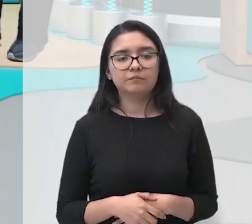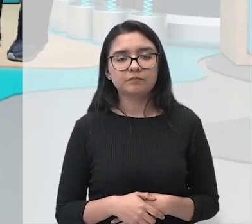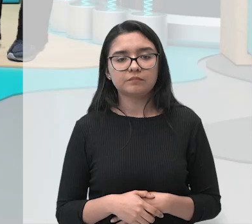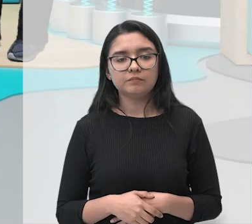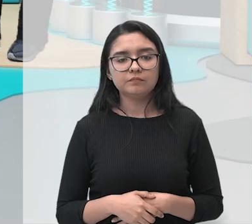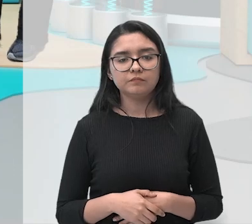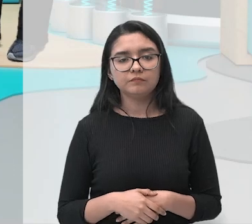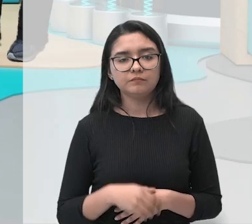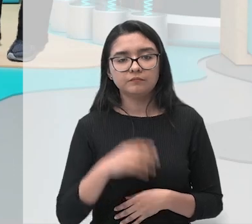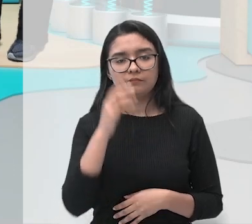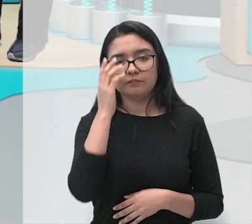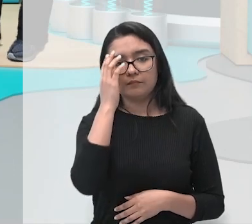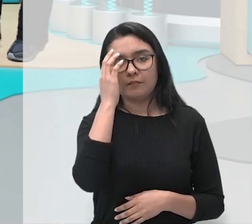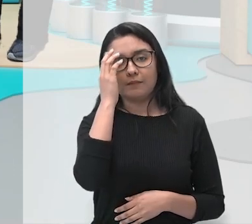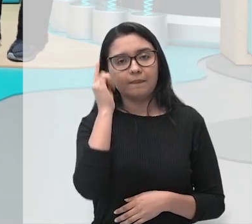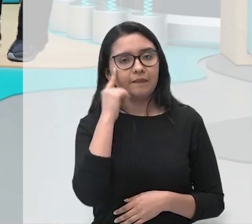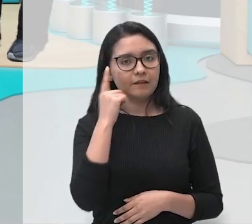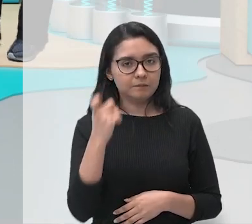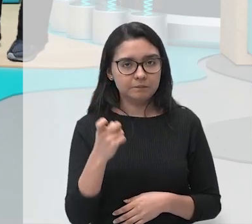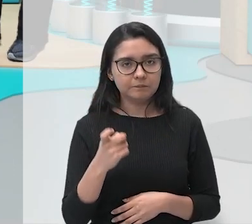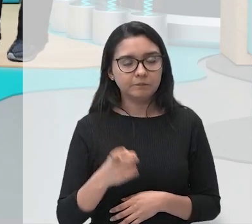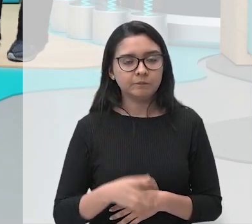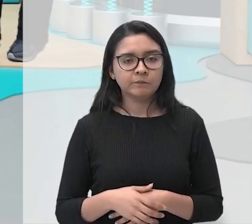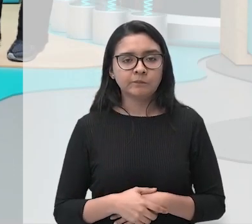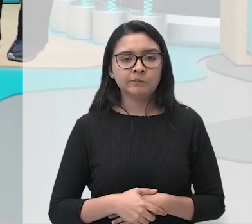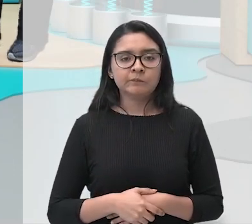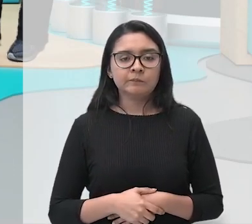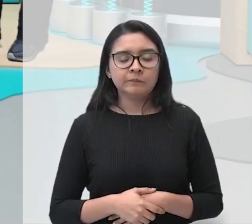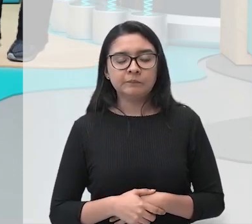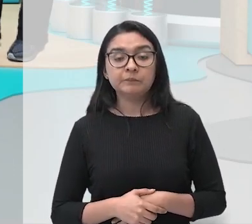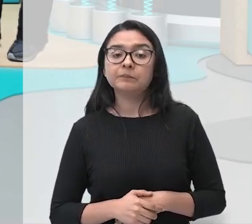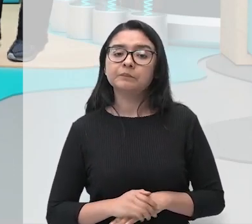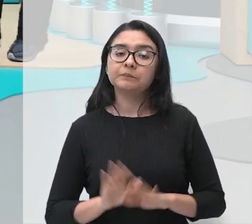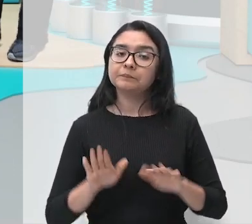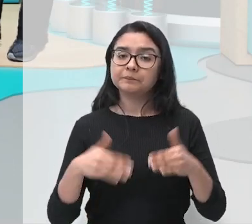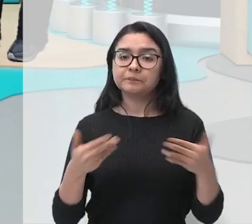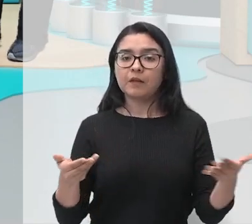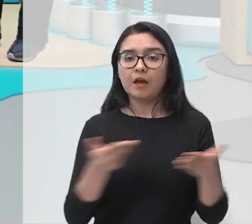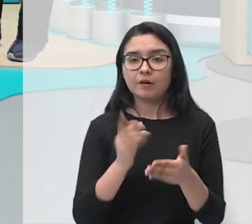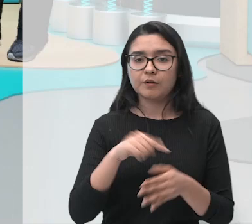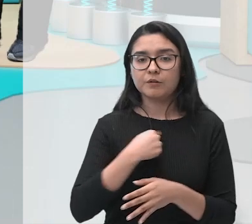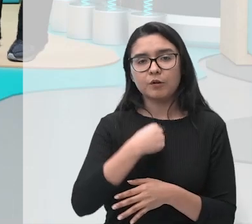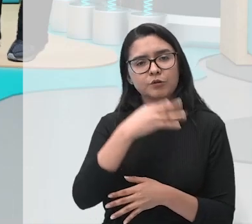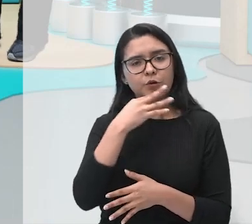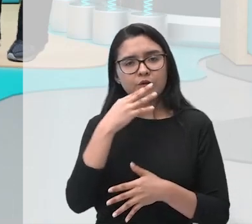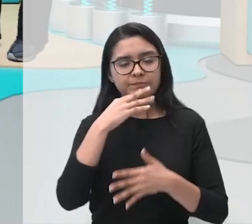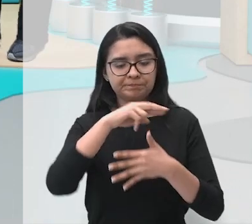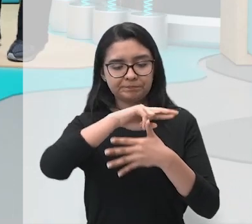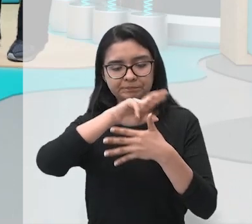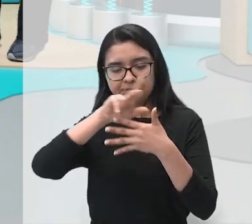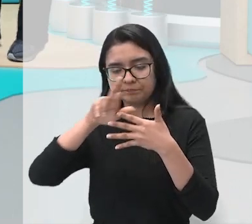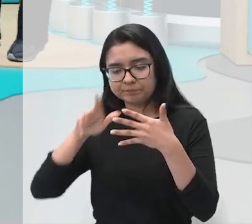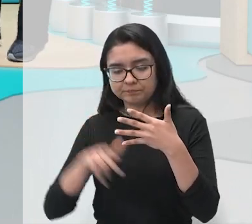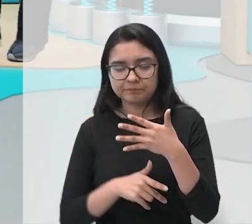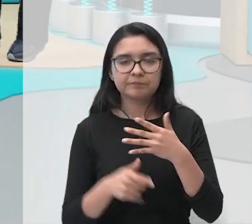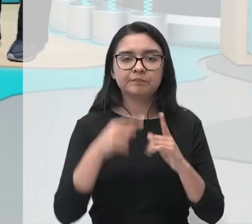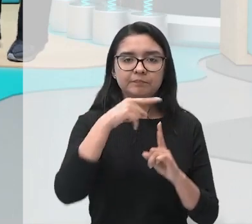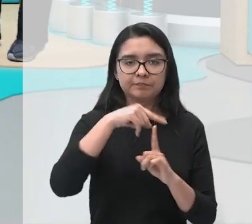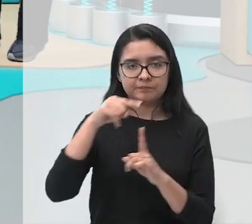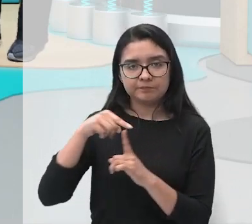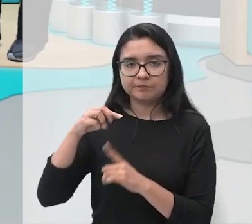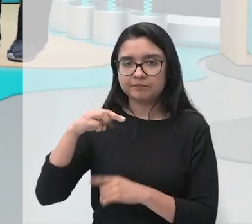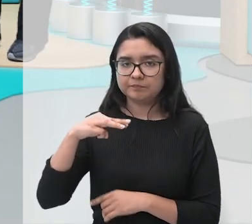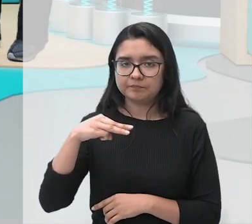Bem interessante, né? Muito bem. Agora que a gente já conheceu as variações de manja-pega